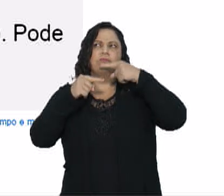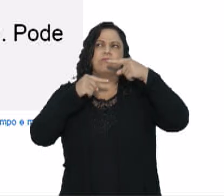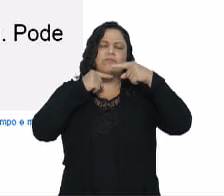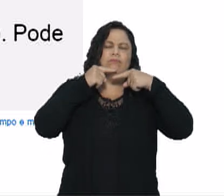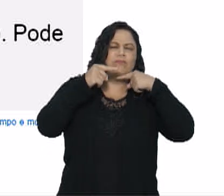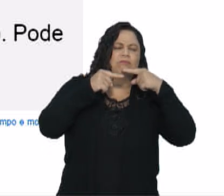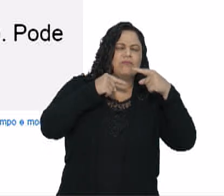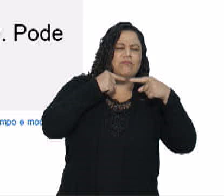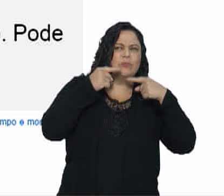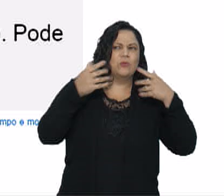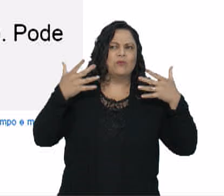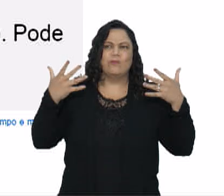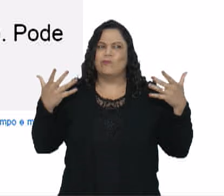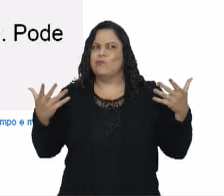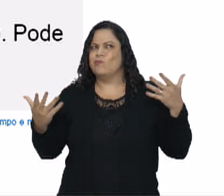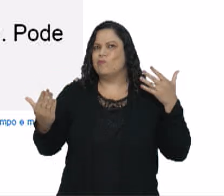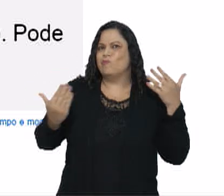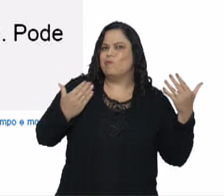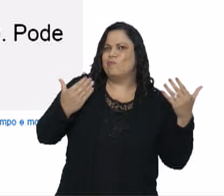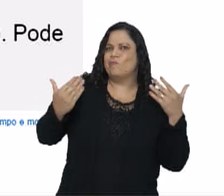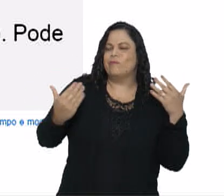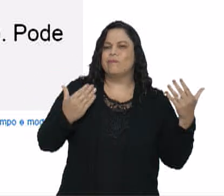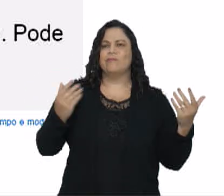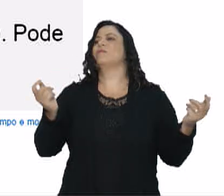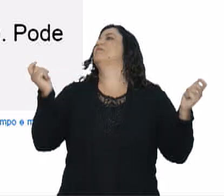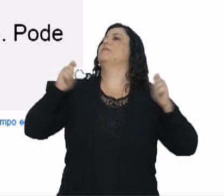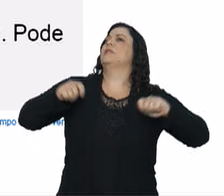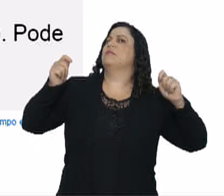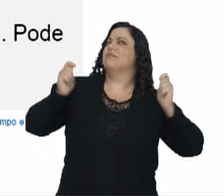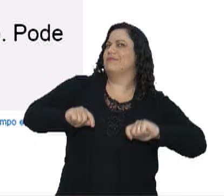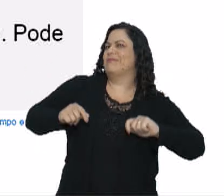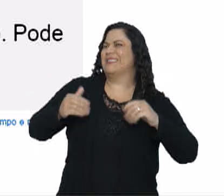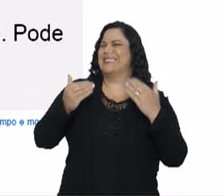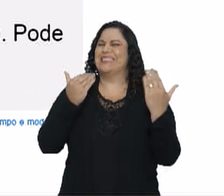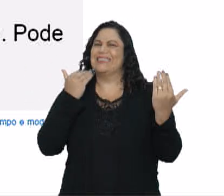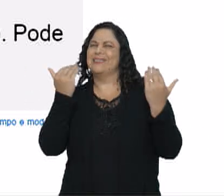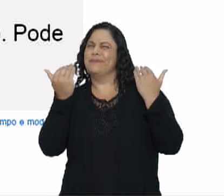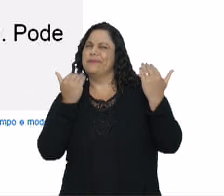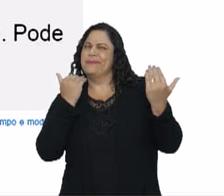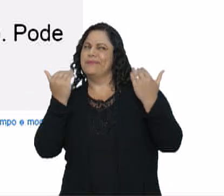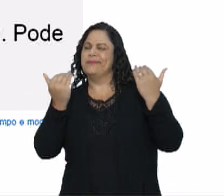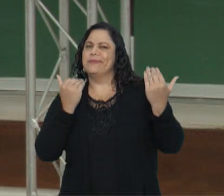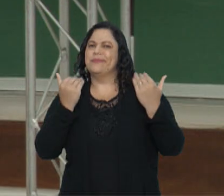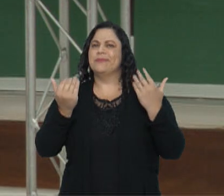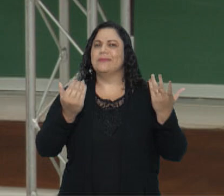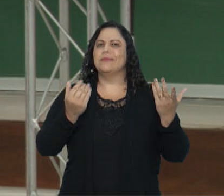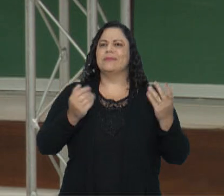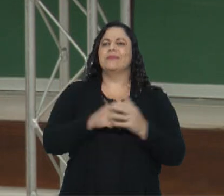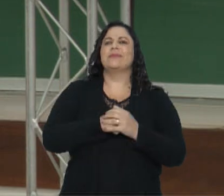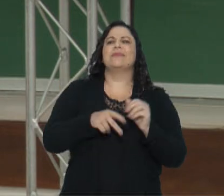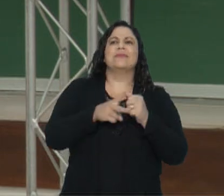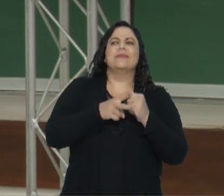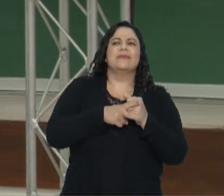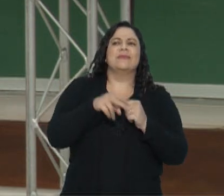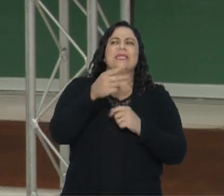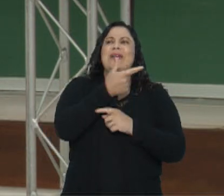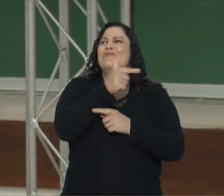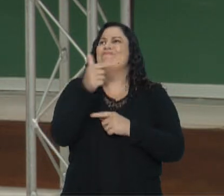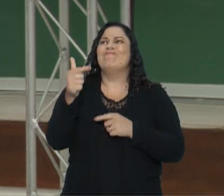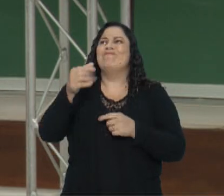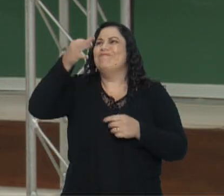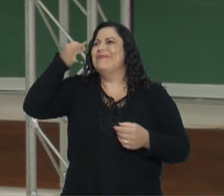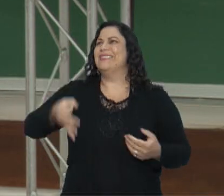incerteza, trabalhando com remotas possibilidades de concretização da ação verbal. É aquilo que eu não tenho certeza